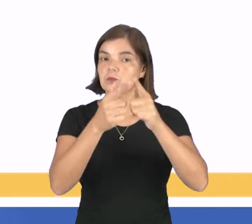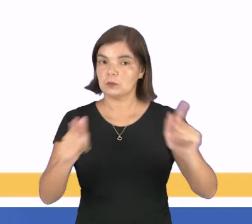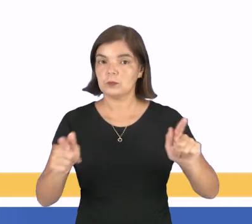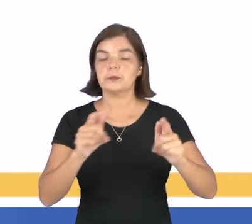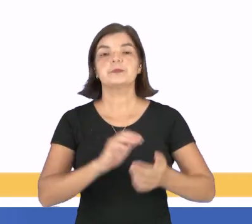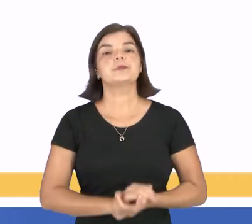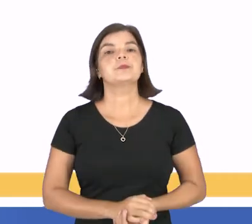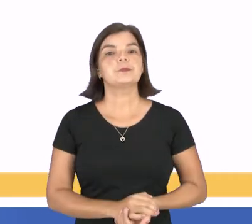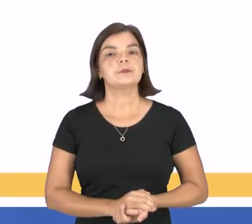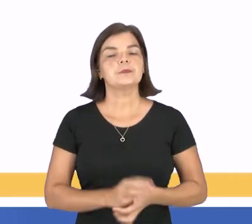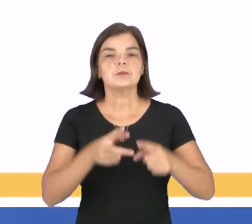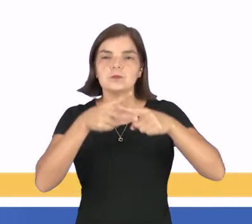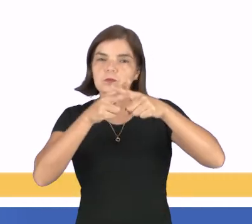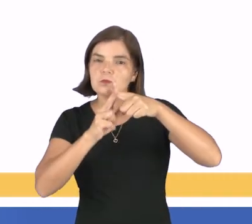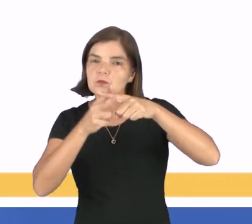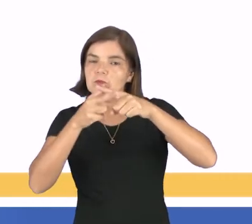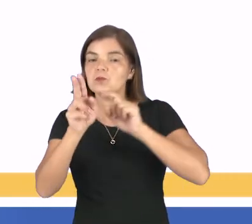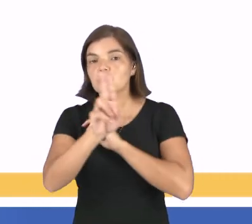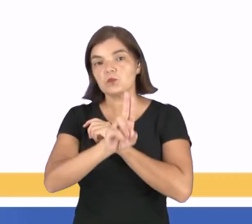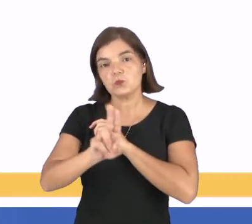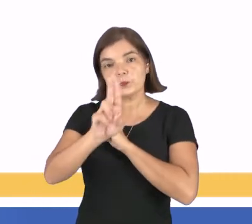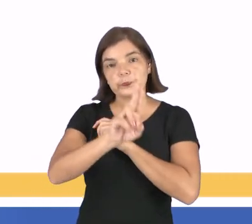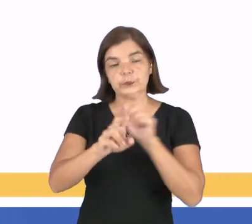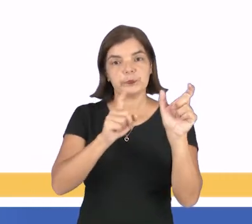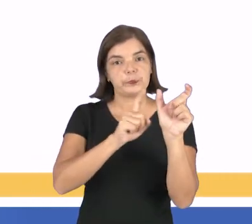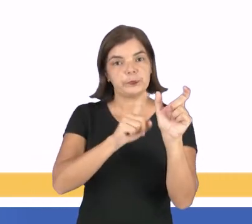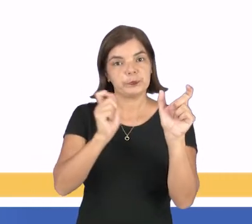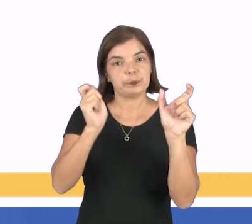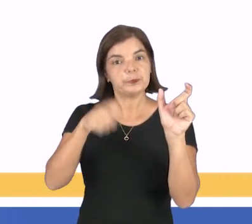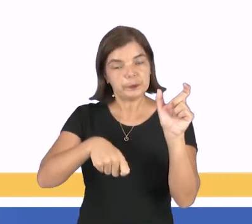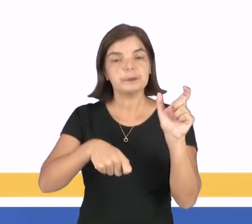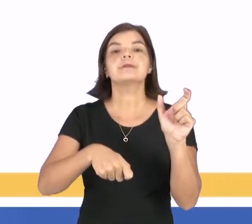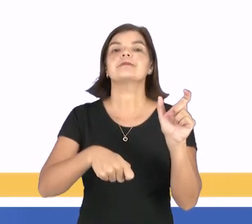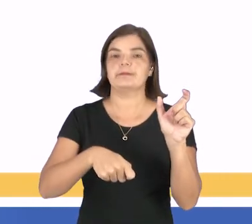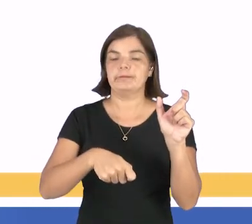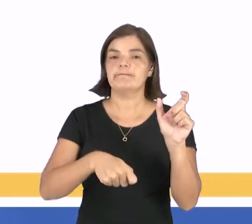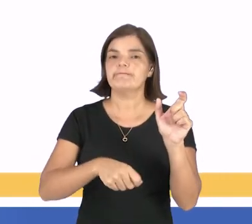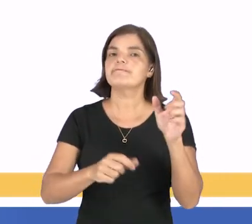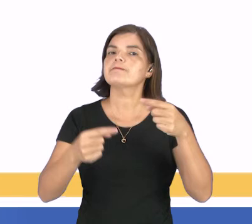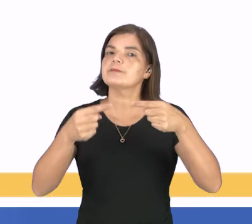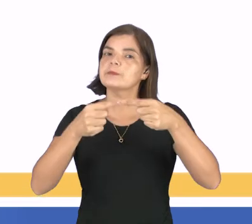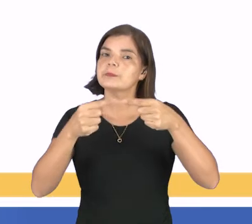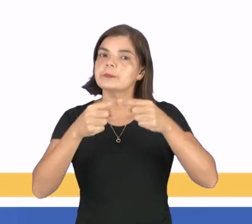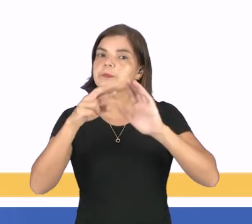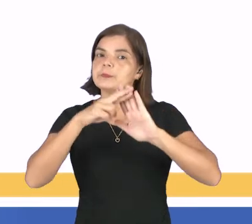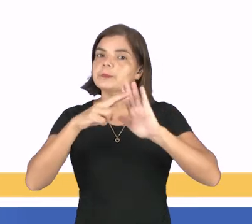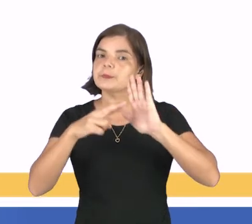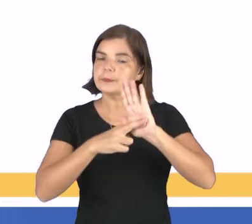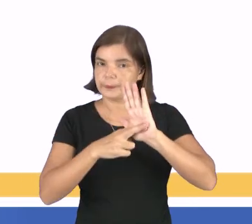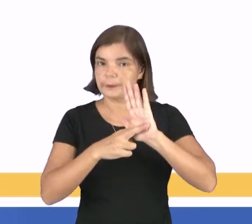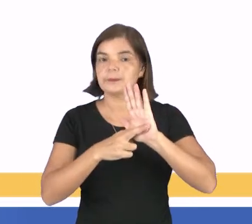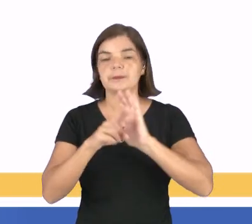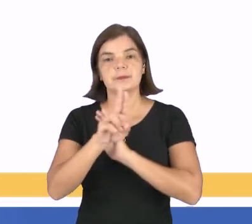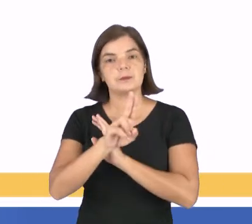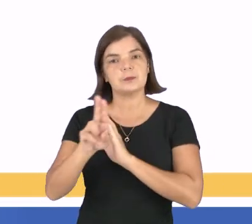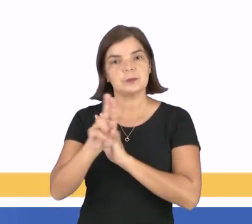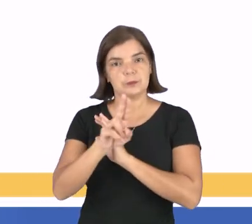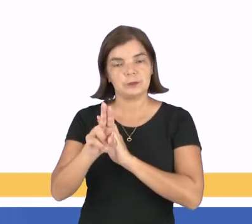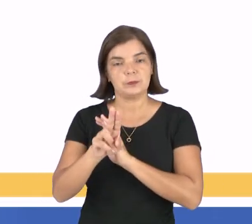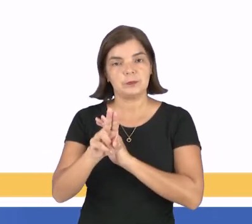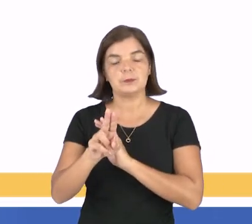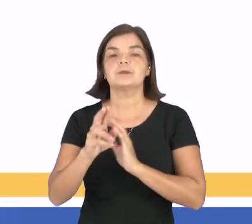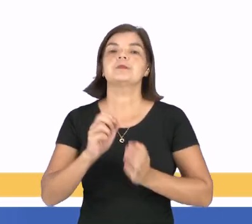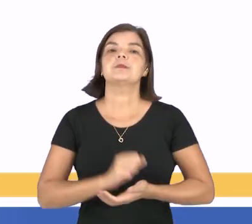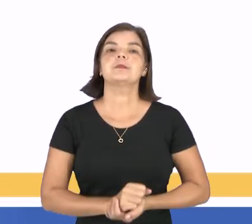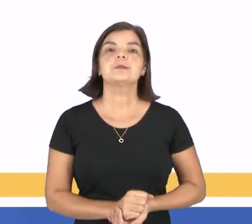padrão. Corrija utilizando duas possibilidades de acordo com a regra de concordância nominal que ela